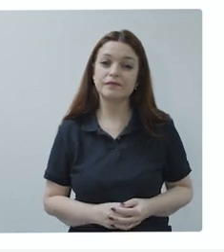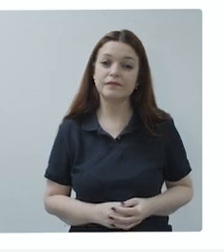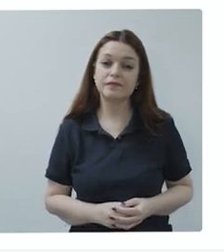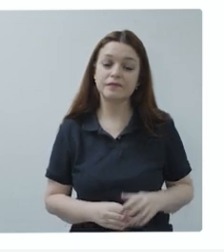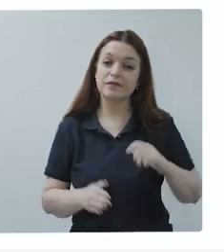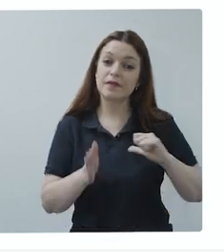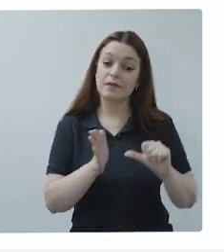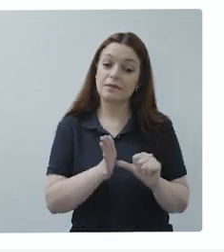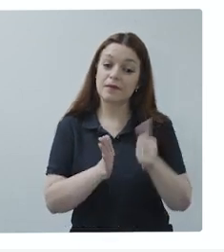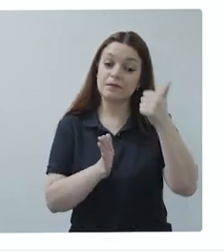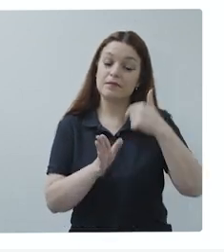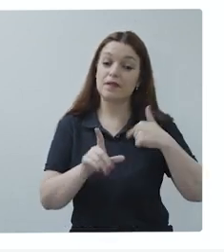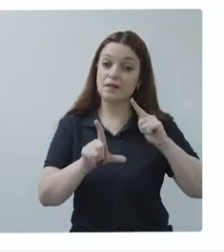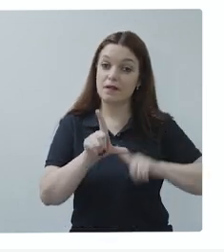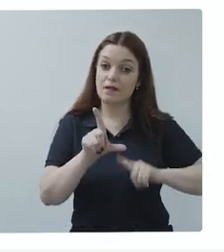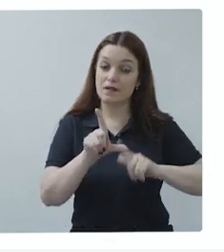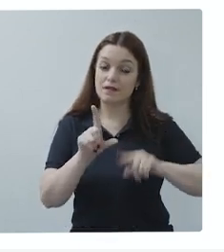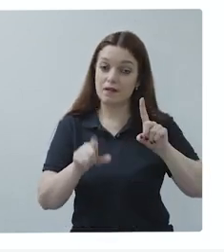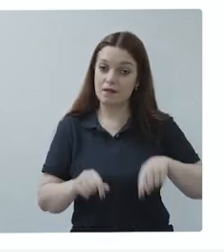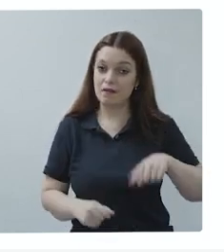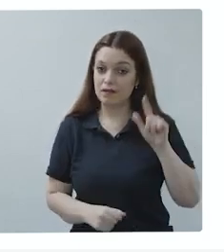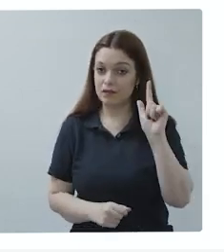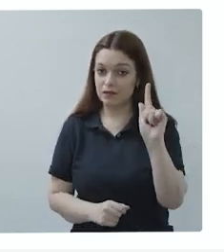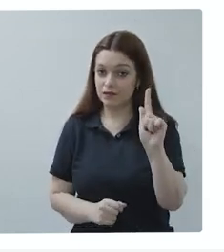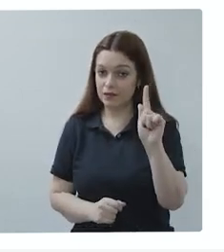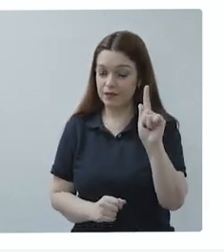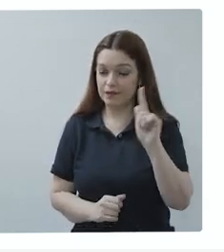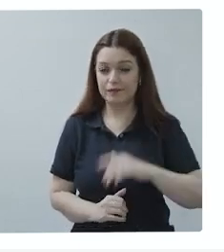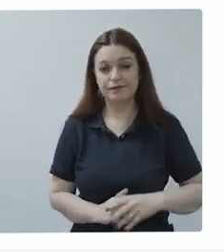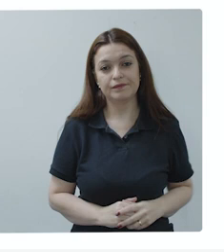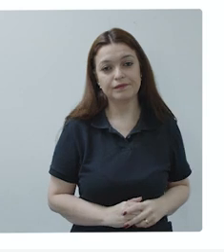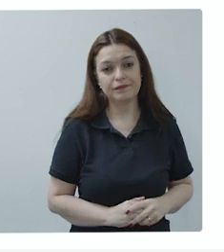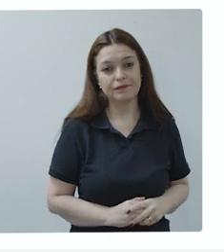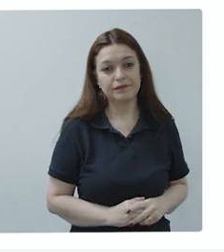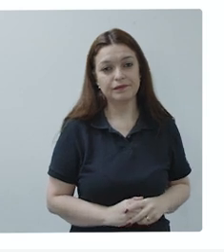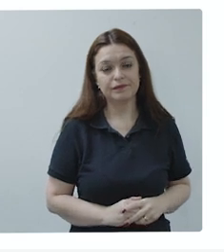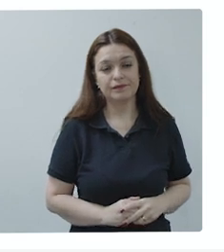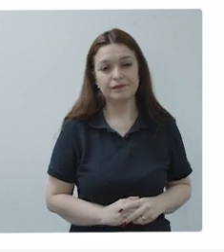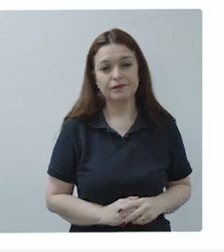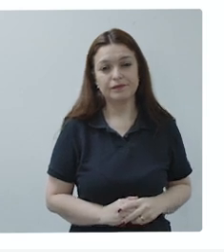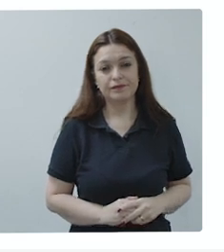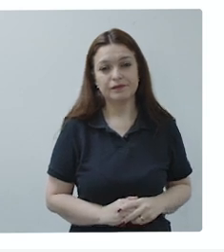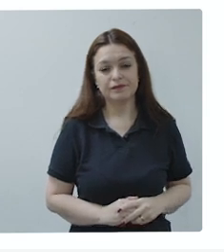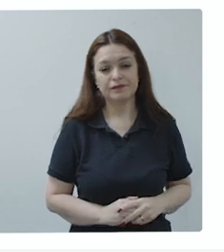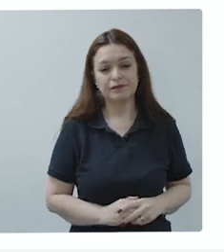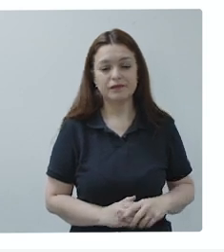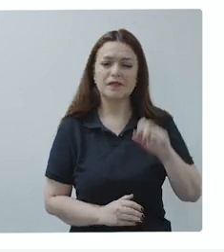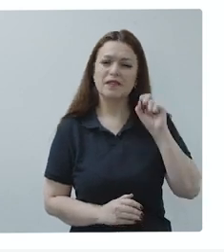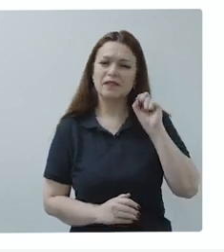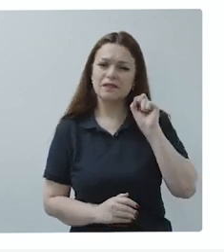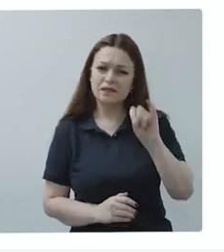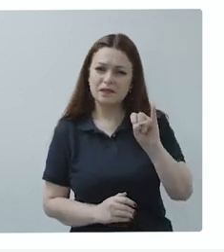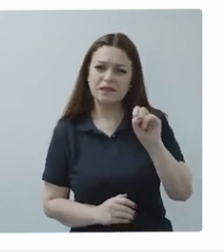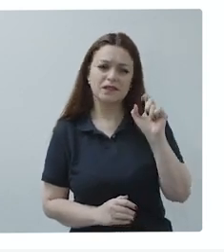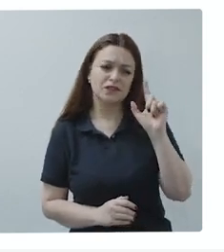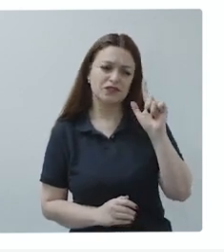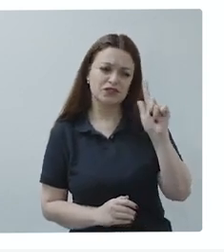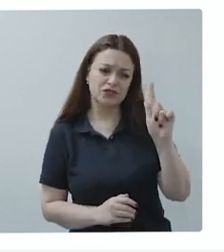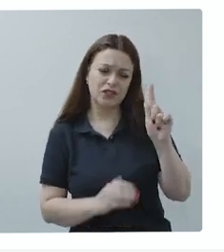palavra gato é a letra G. E se nós tirássemos a letra